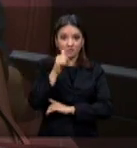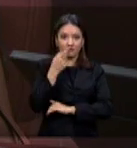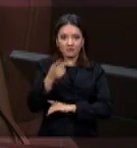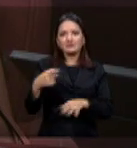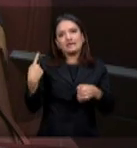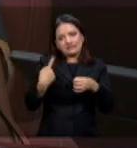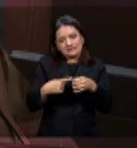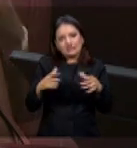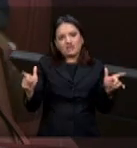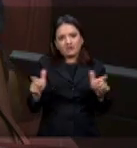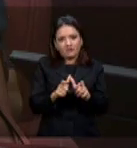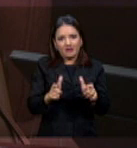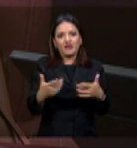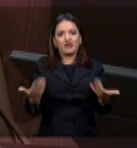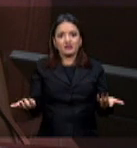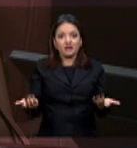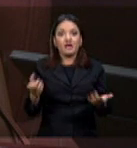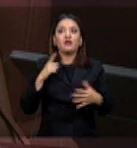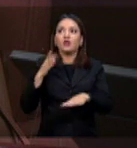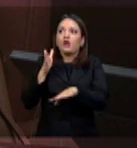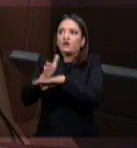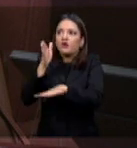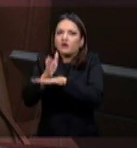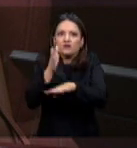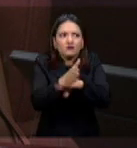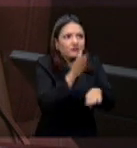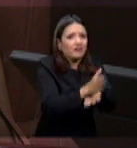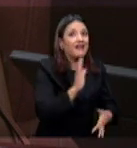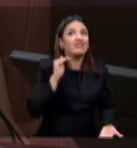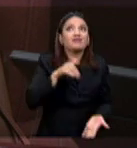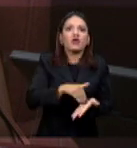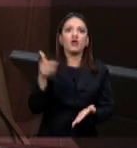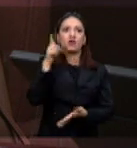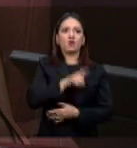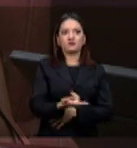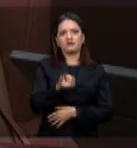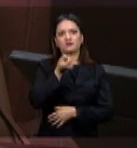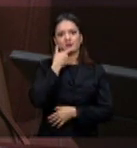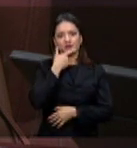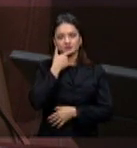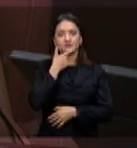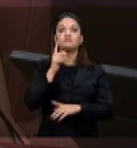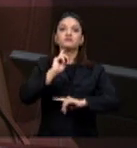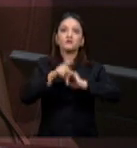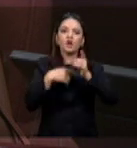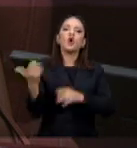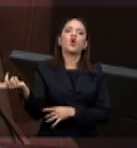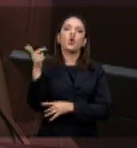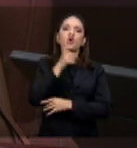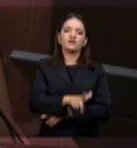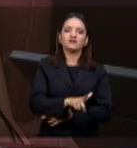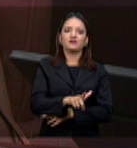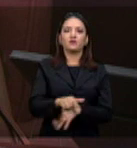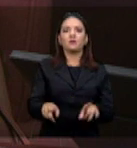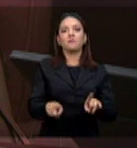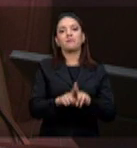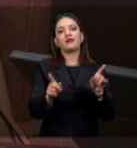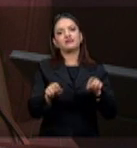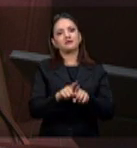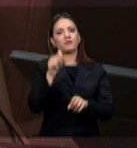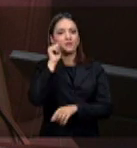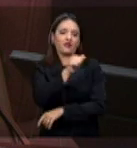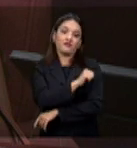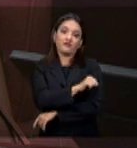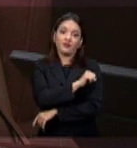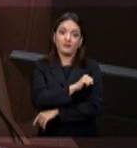cidade pequena, foi para vários lugares até ela conseguir os medicamentos, recebeu os medicamentos, mas recebeu também a enfermeira dizendo